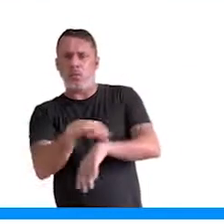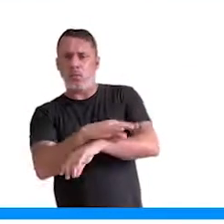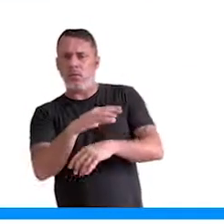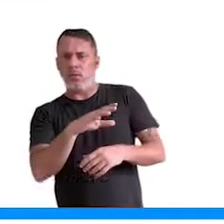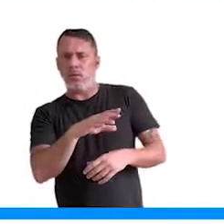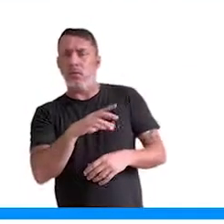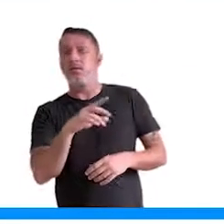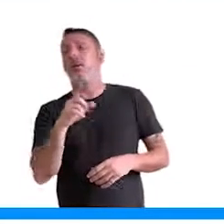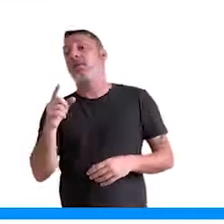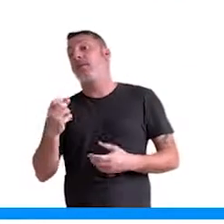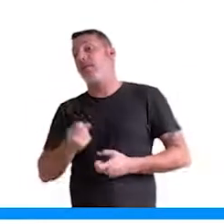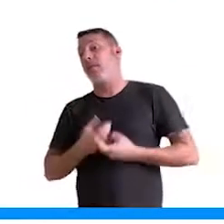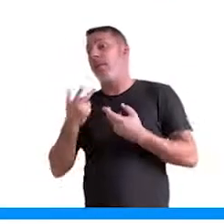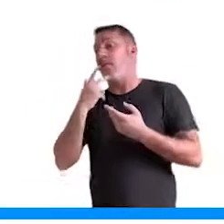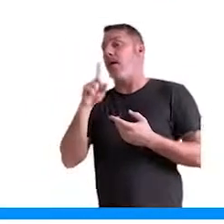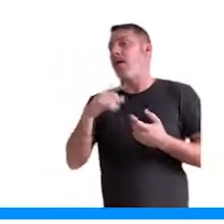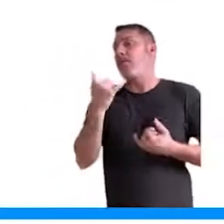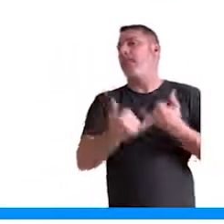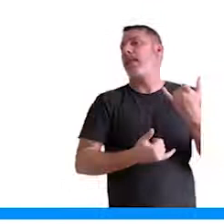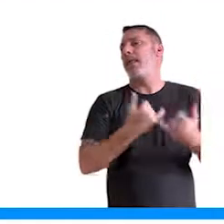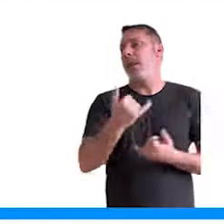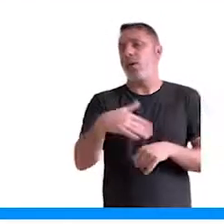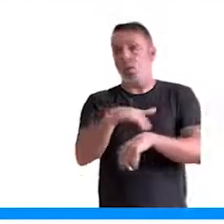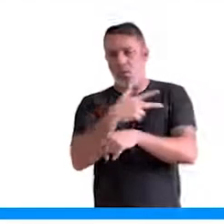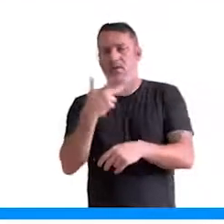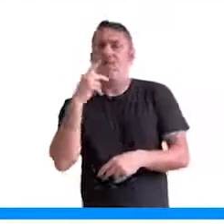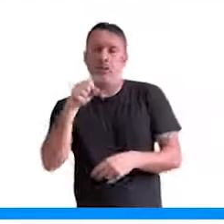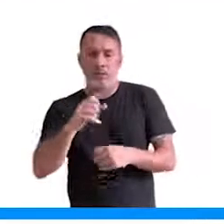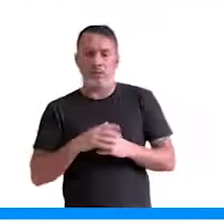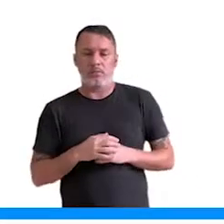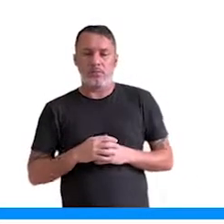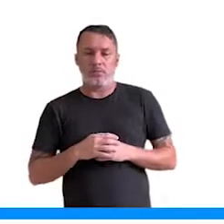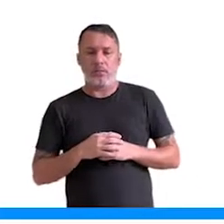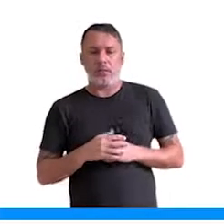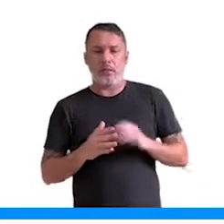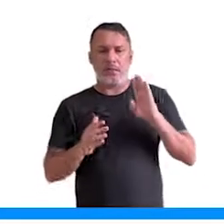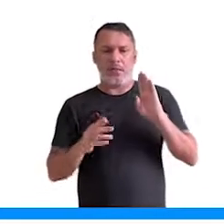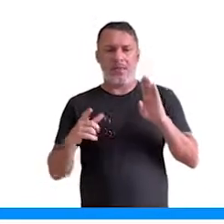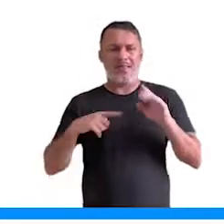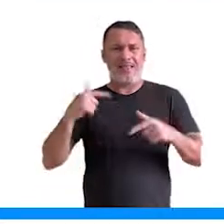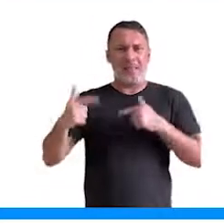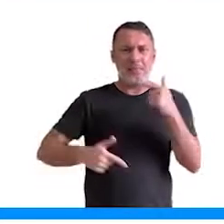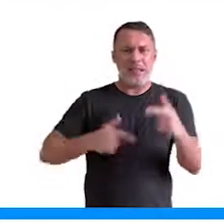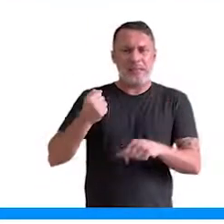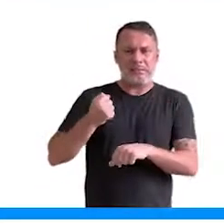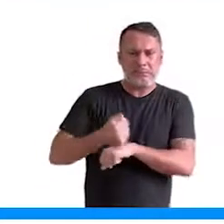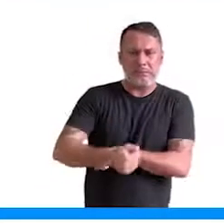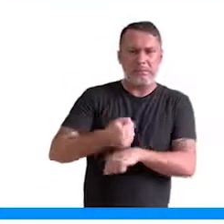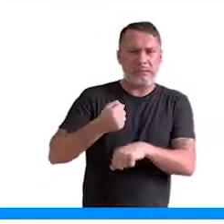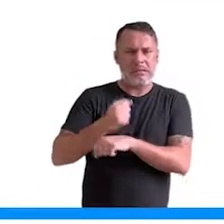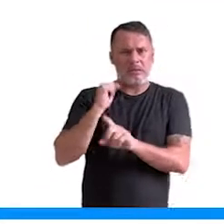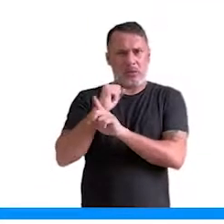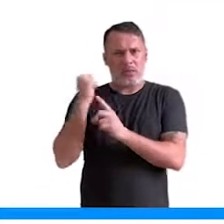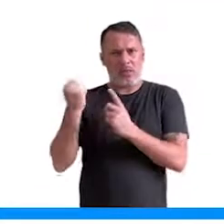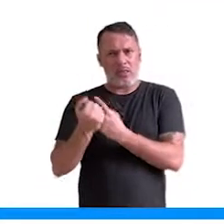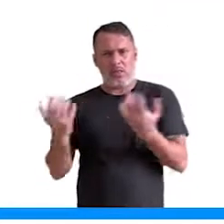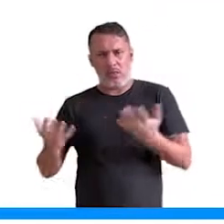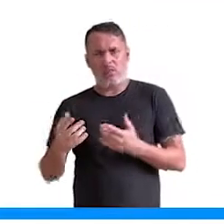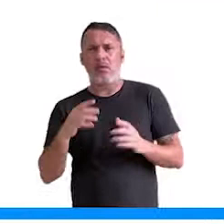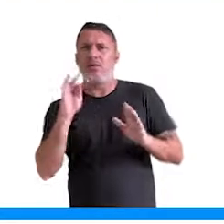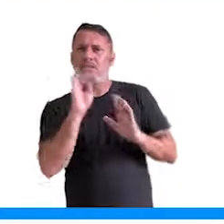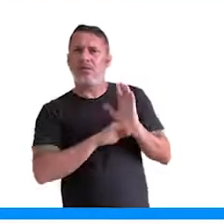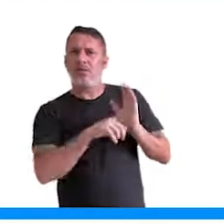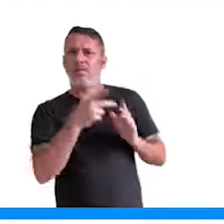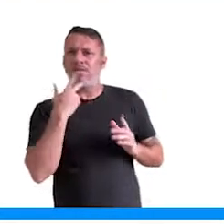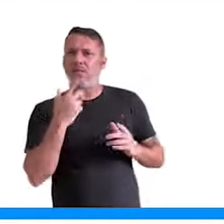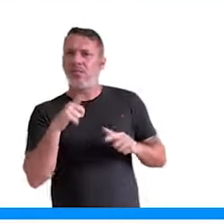rua tranquilamente brincando, que sobra tempo para as crianças, né? Excesso de trabalho na sociedade atual? Não, ele não